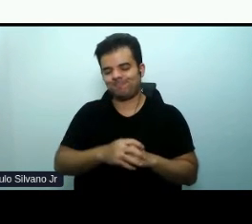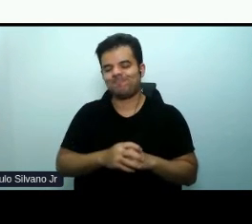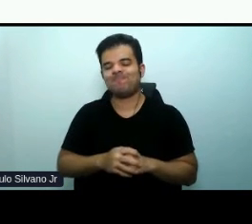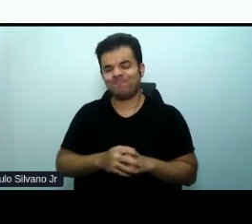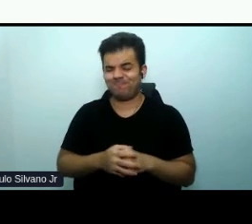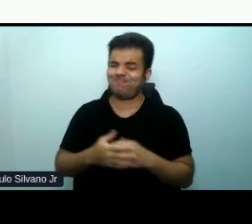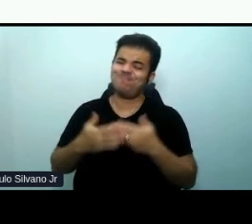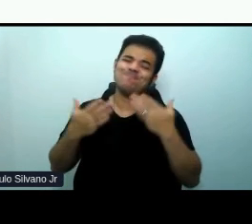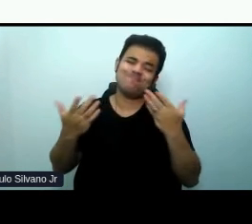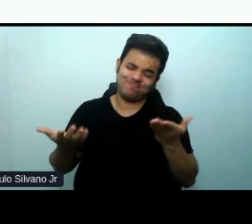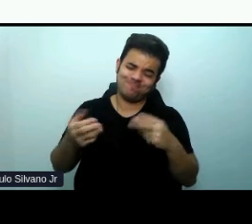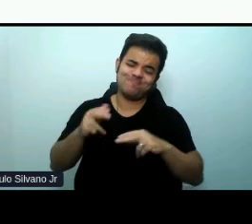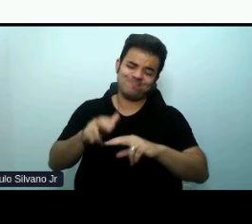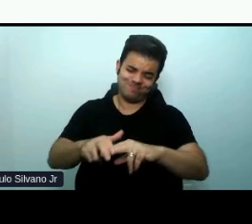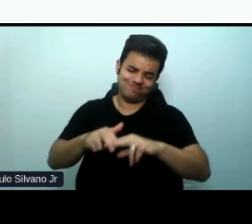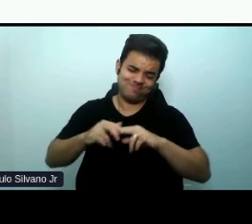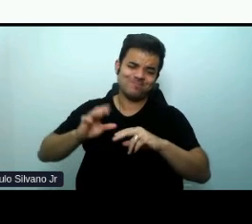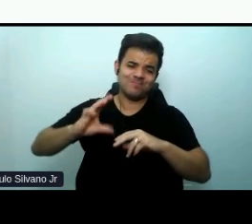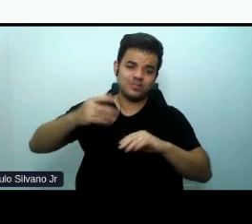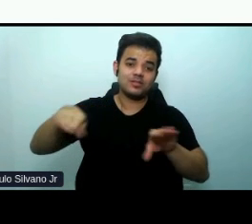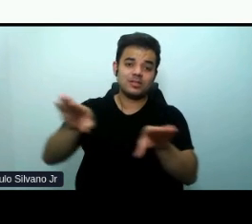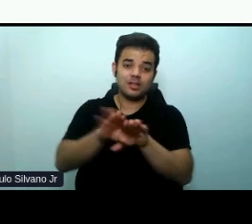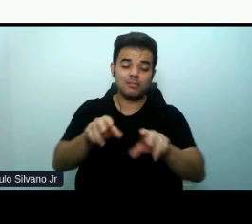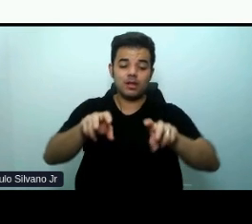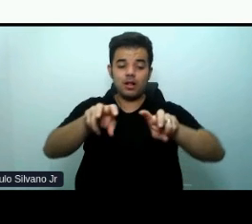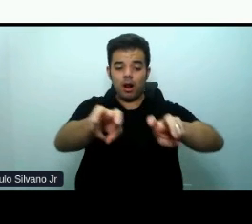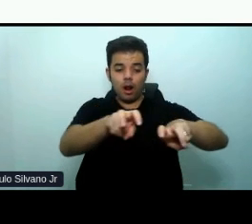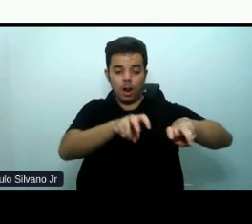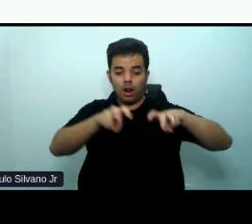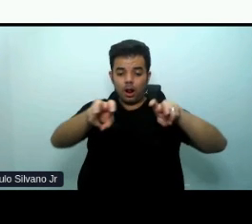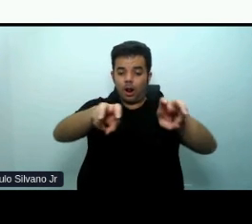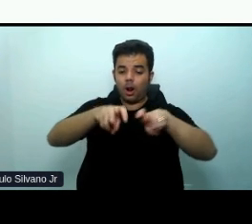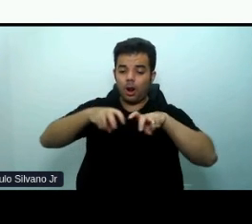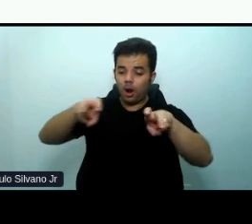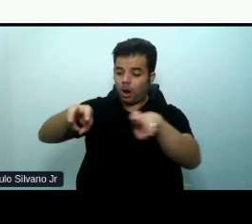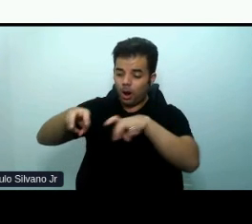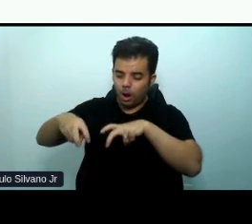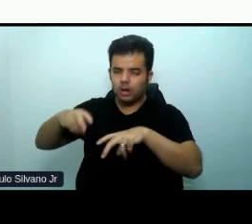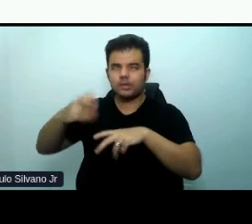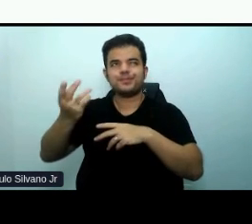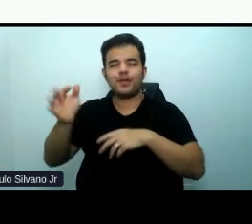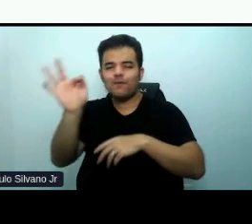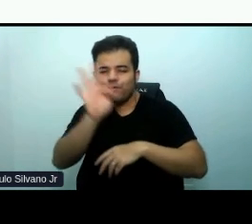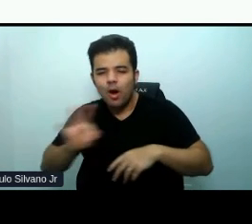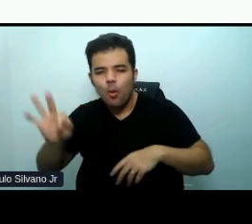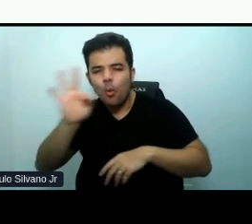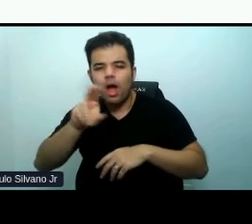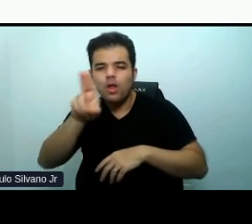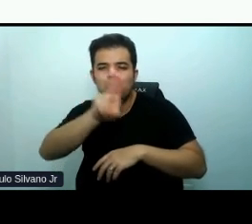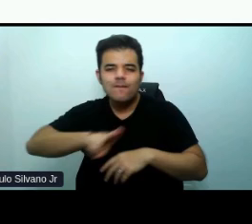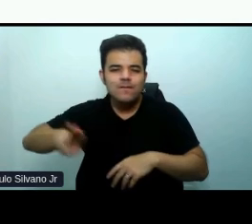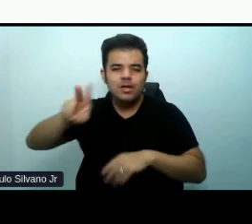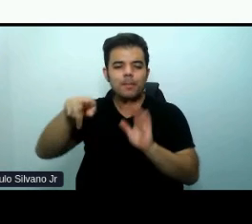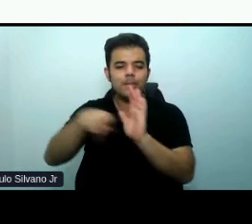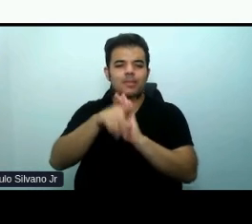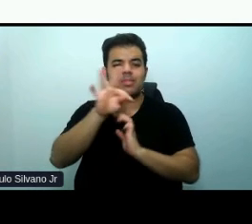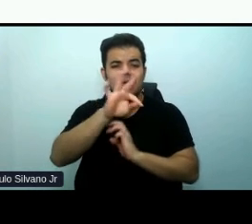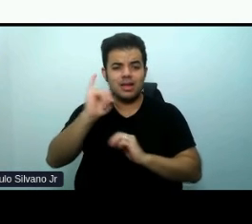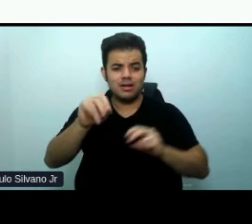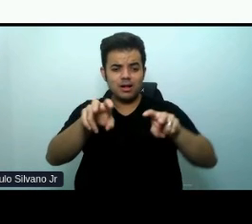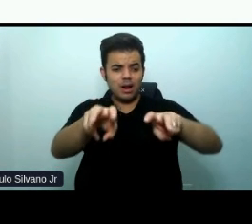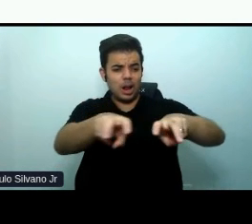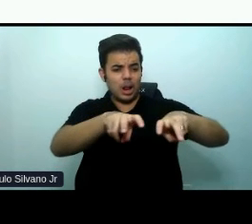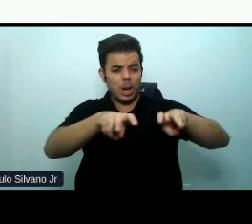Isso acaba com que faça que as carteiras das salas de aulas das universidades, faculdades de TI, elas sejam